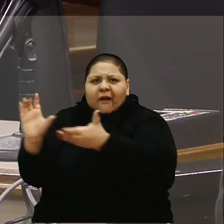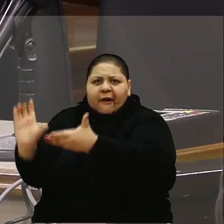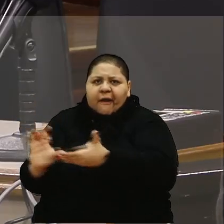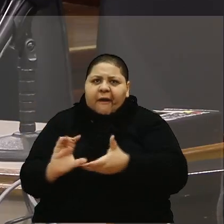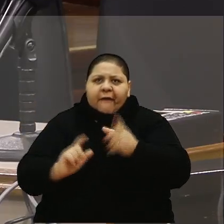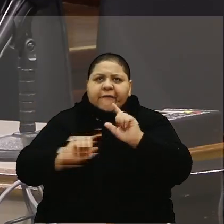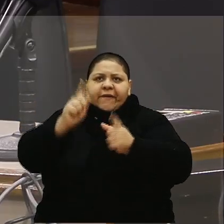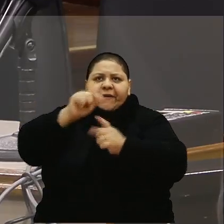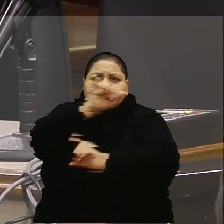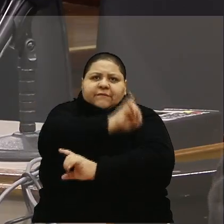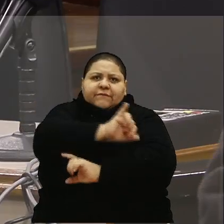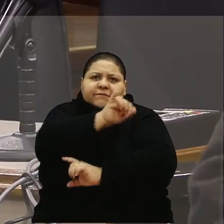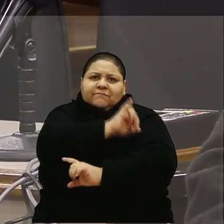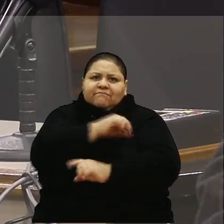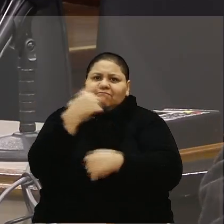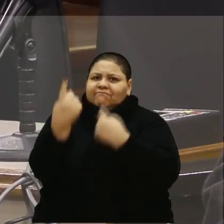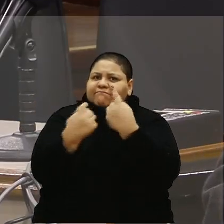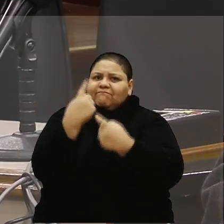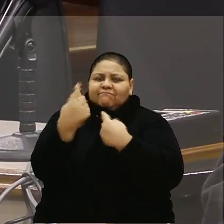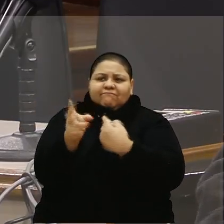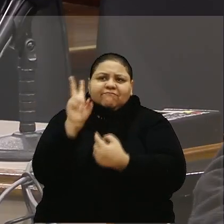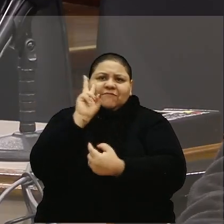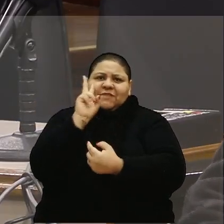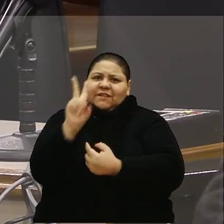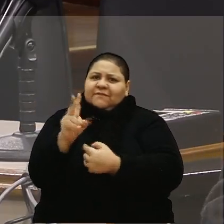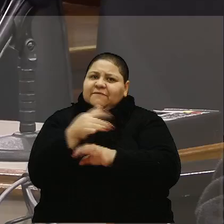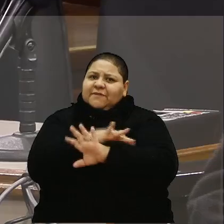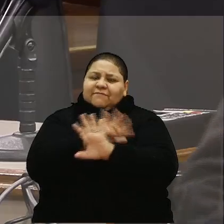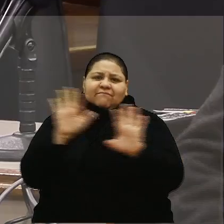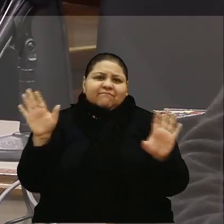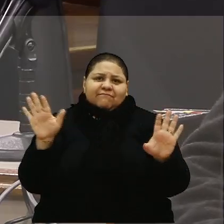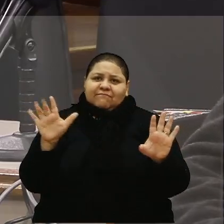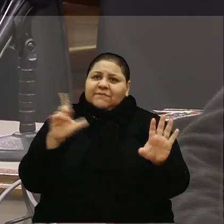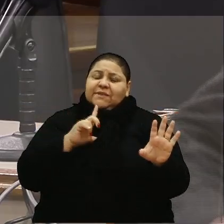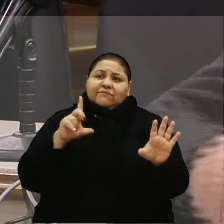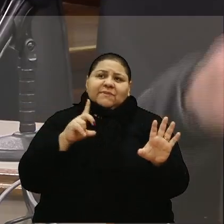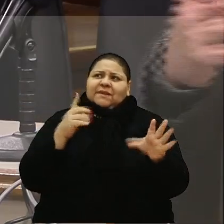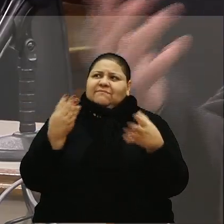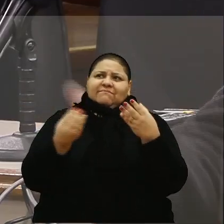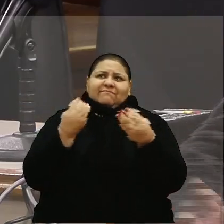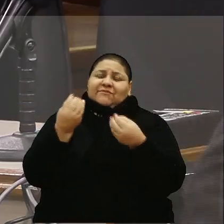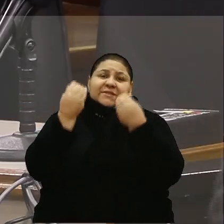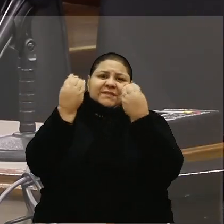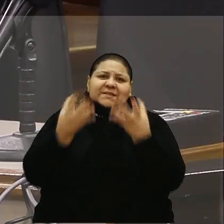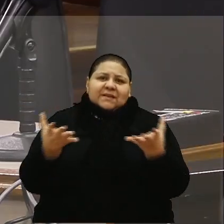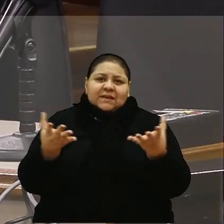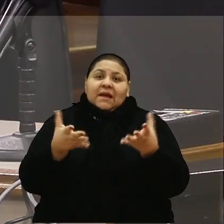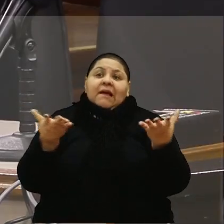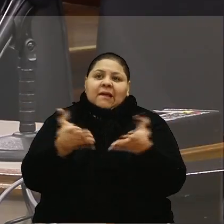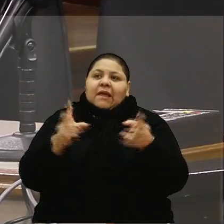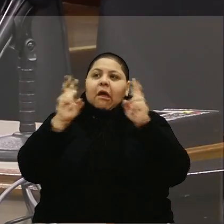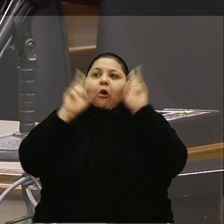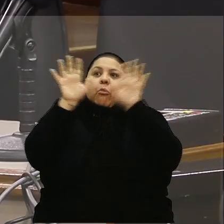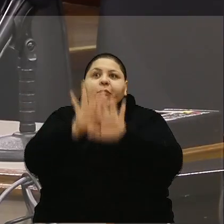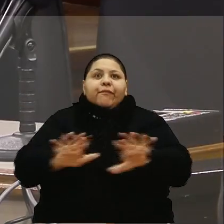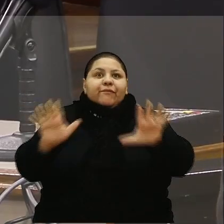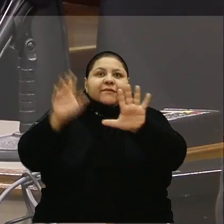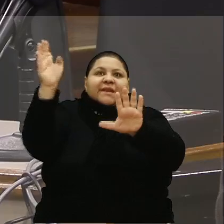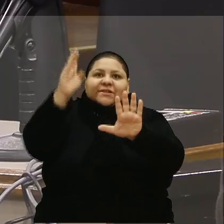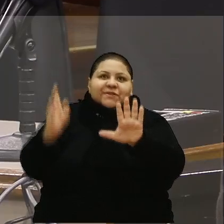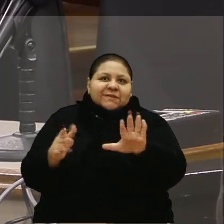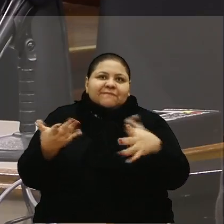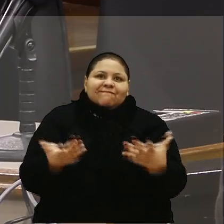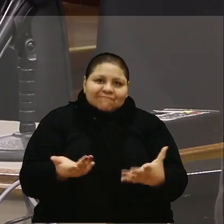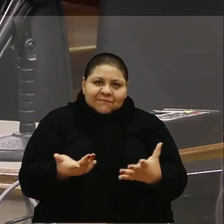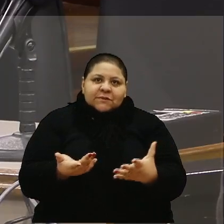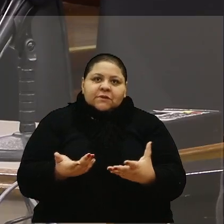no Rio de Janeiro, umas coisas que qualquer um vê que é jogar para a torcida, né? Para a plateia, já que quer uma visibilidade a nível nacional.